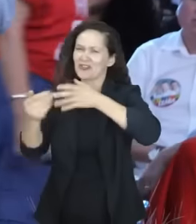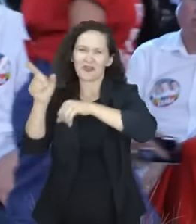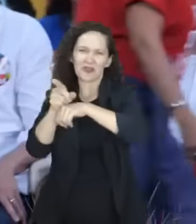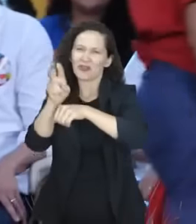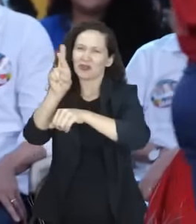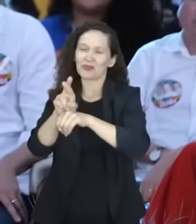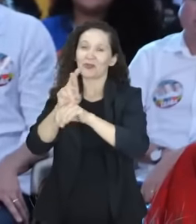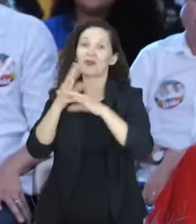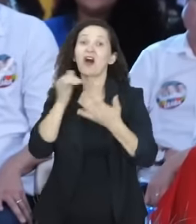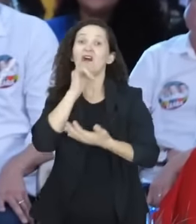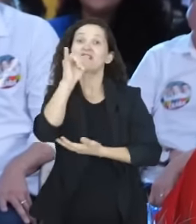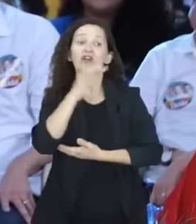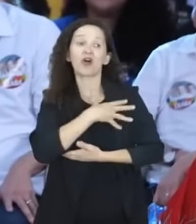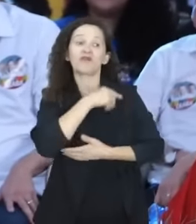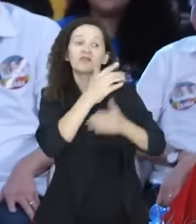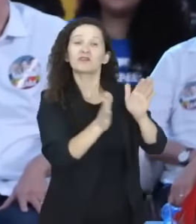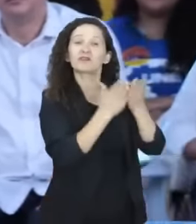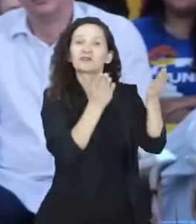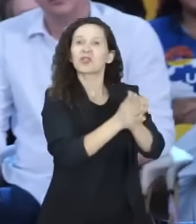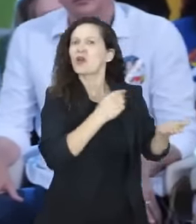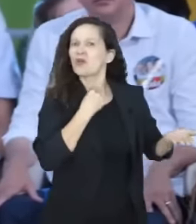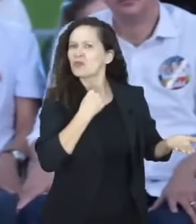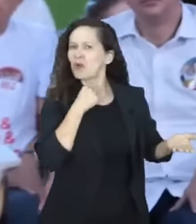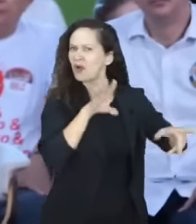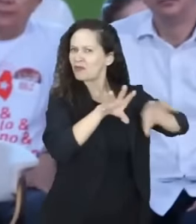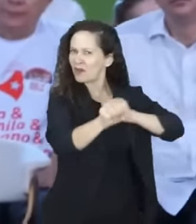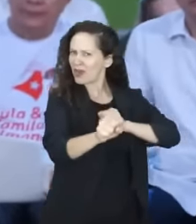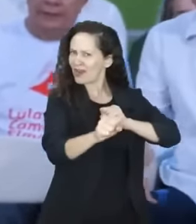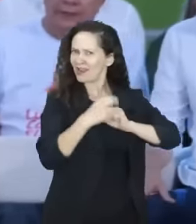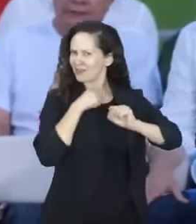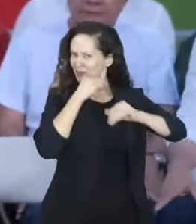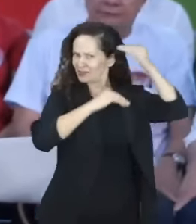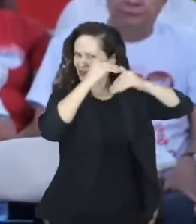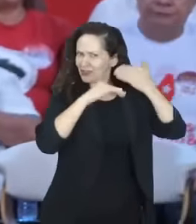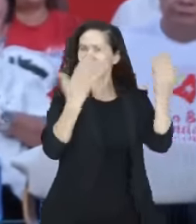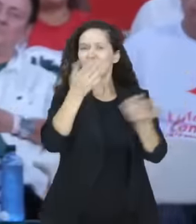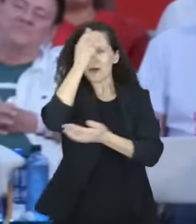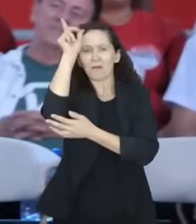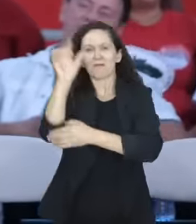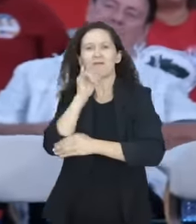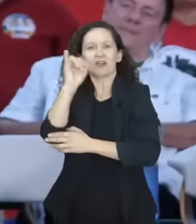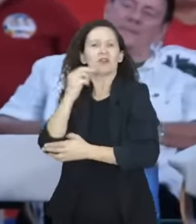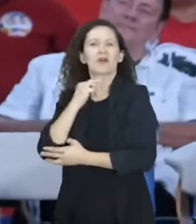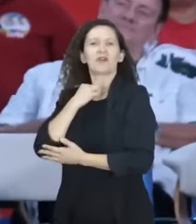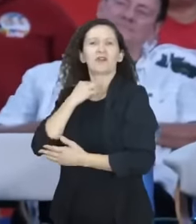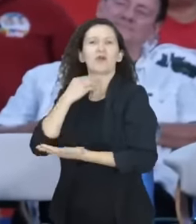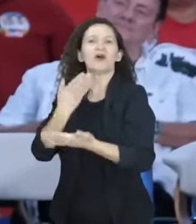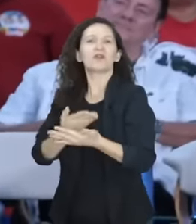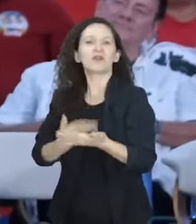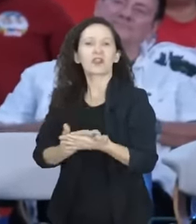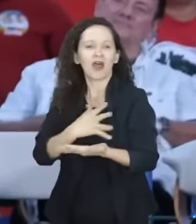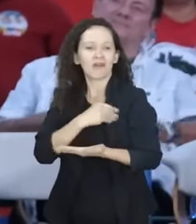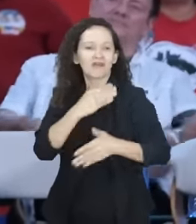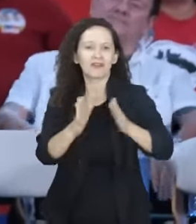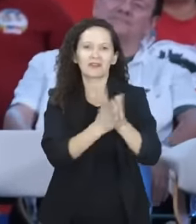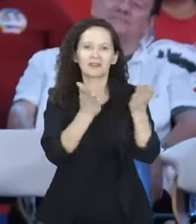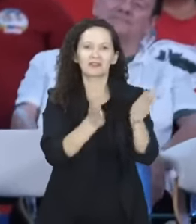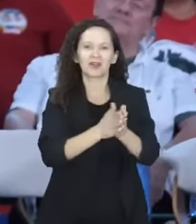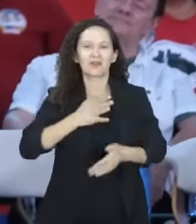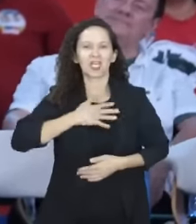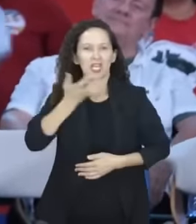pobres não podem crescer? Quem é que disse que ele não pode estudar? Eu não quero tirar nada de